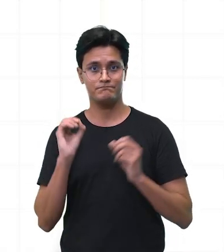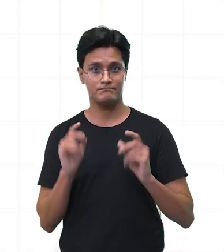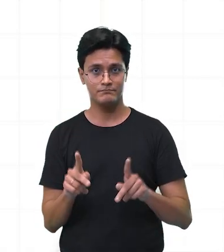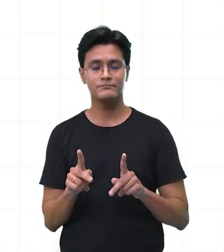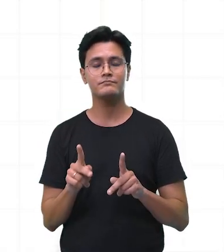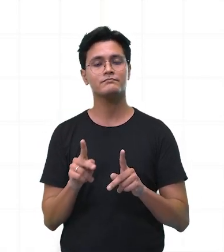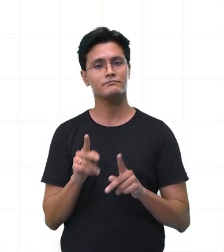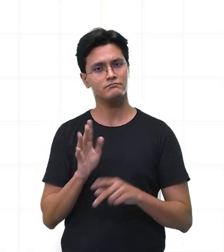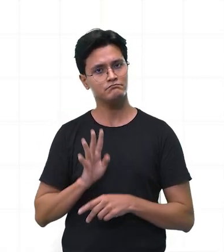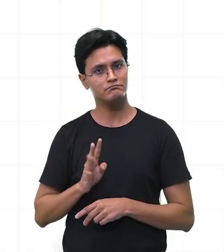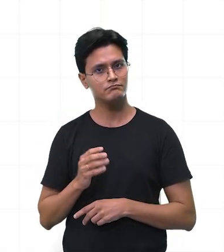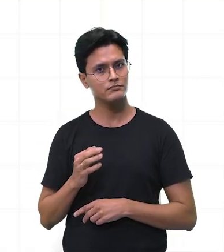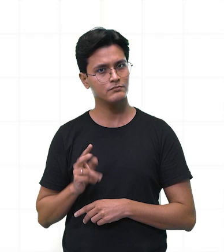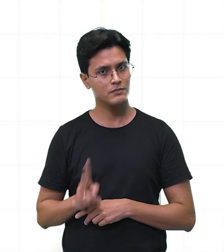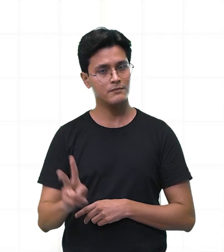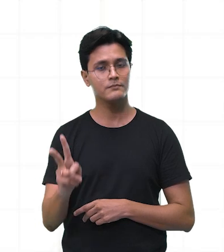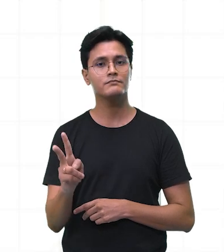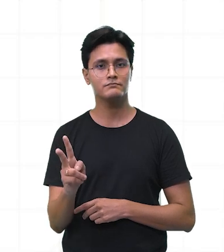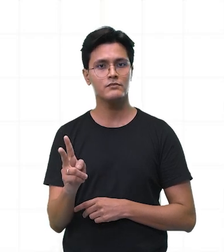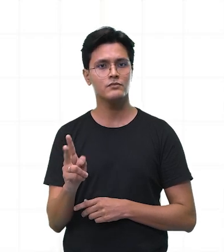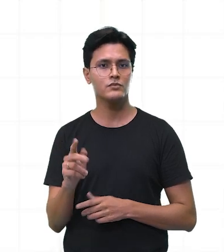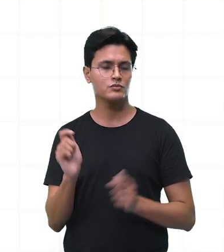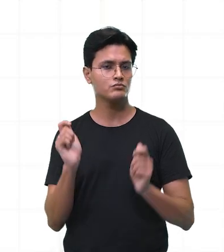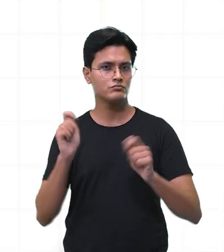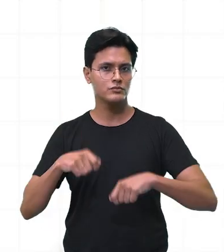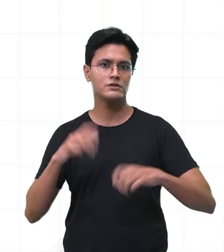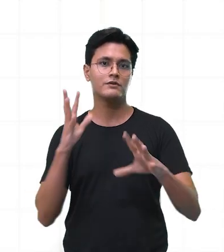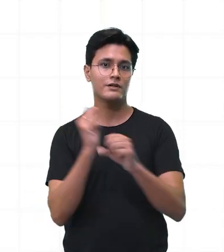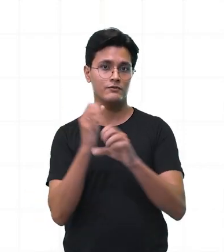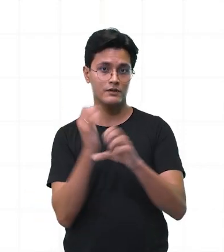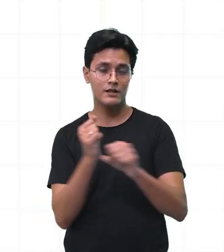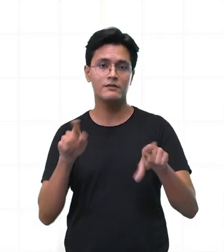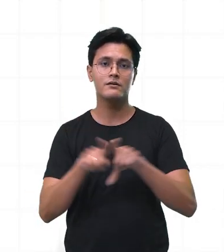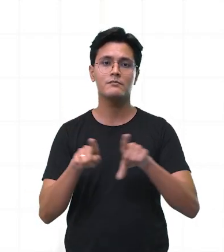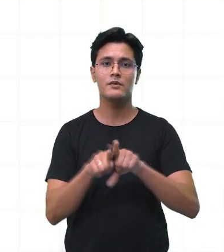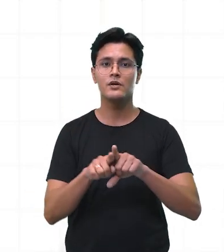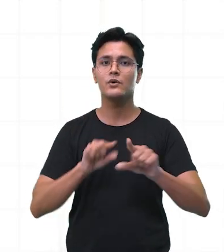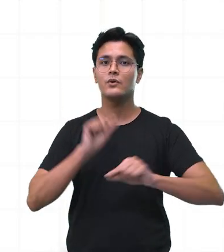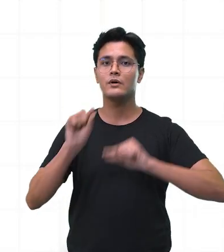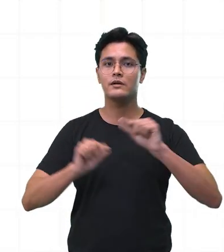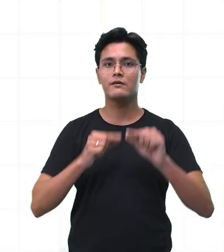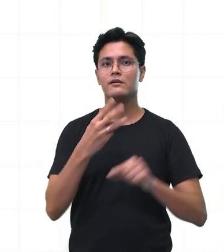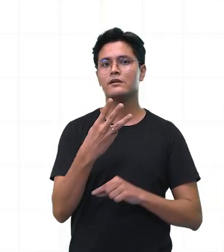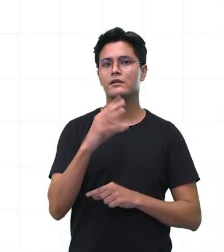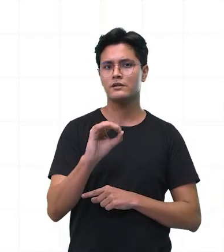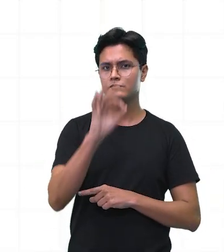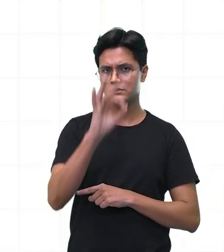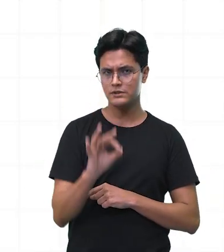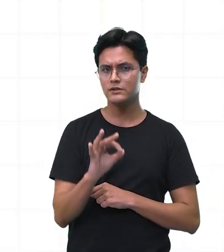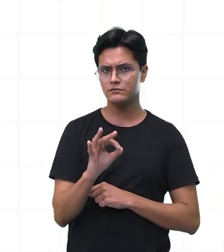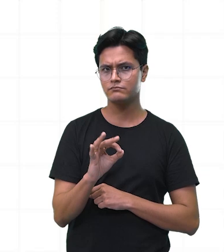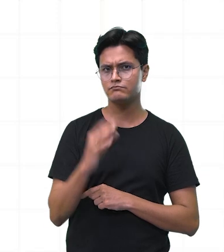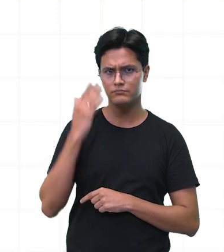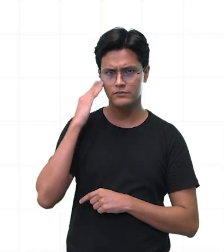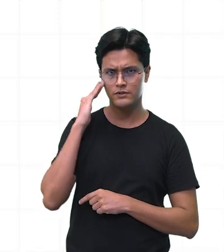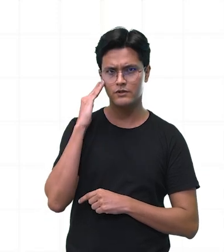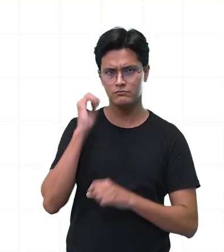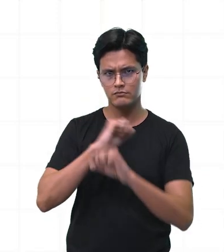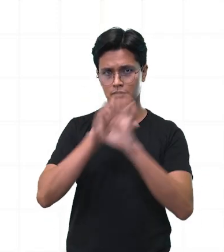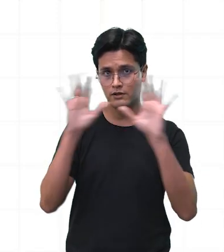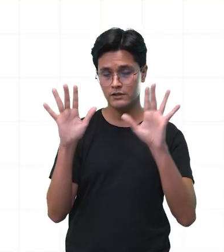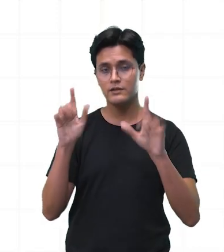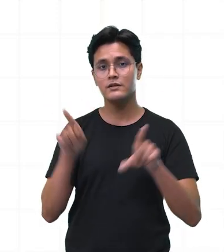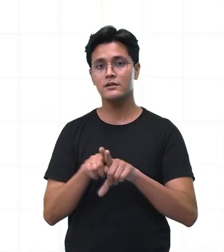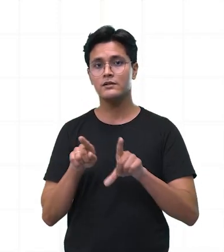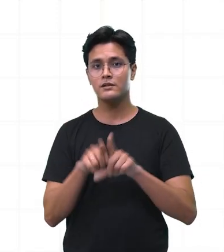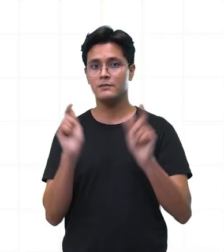E assim por diante, eu posso calcular quanto que é 30%. Entenderam a lógica? E eu posso também calcular